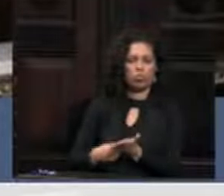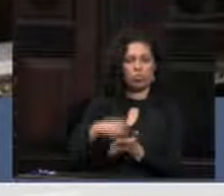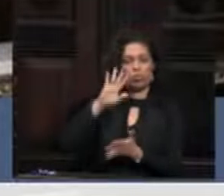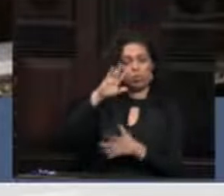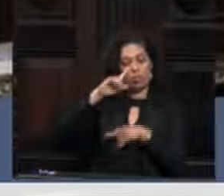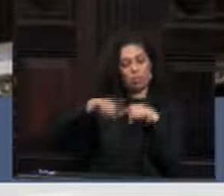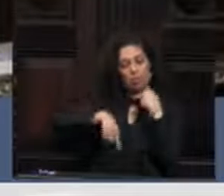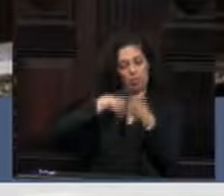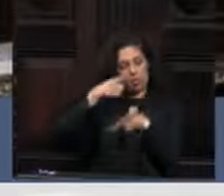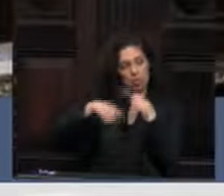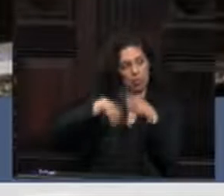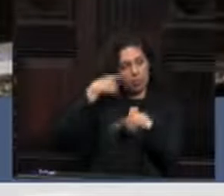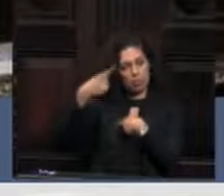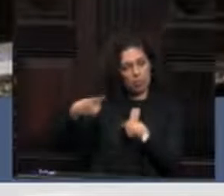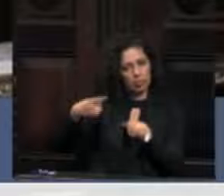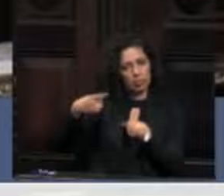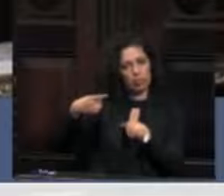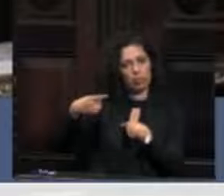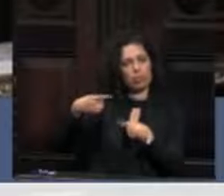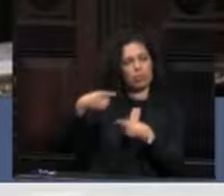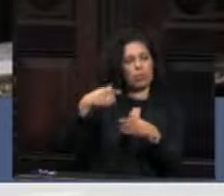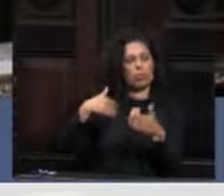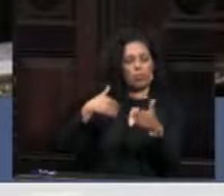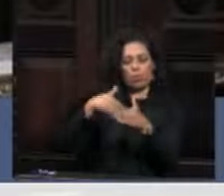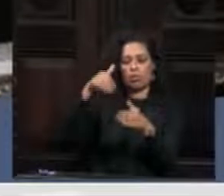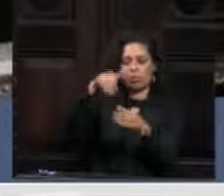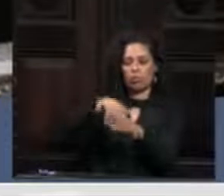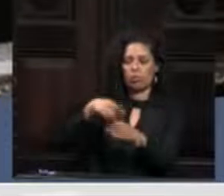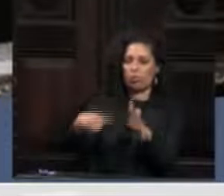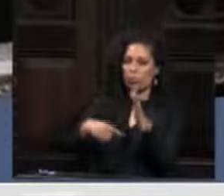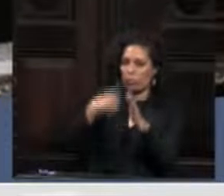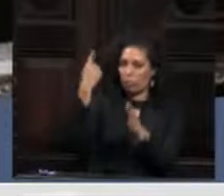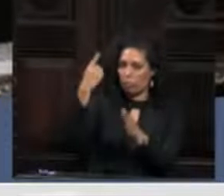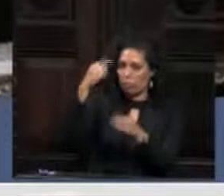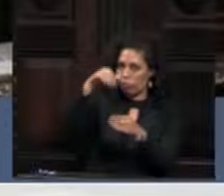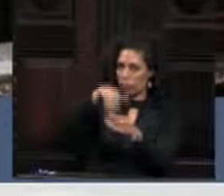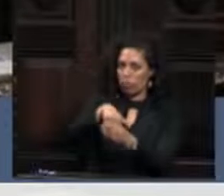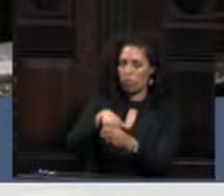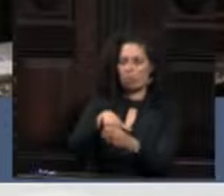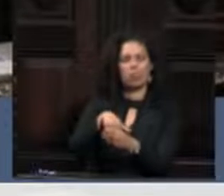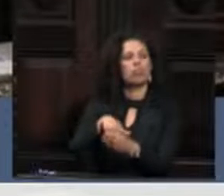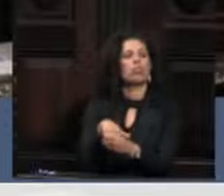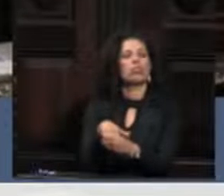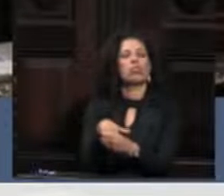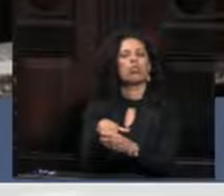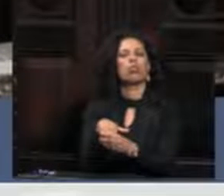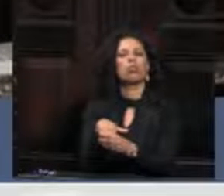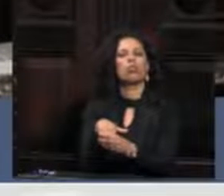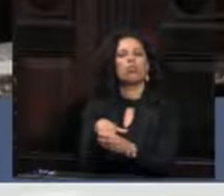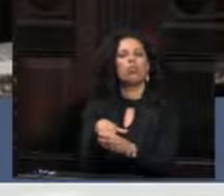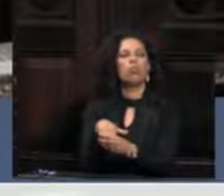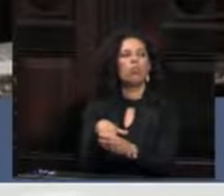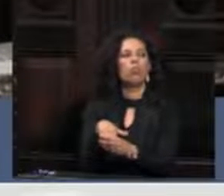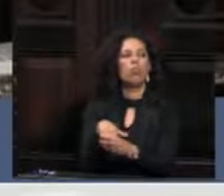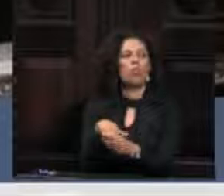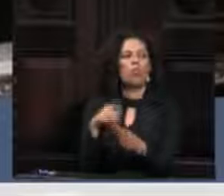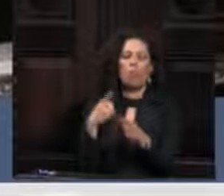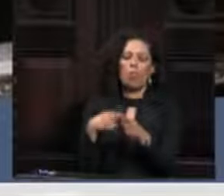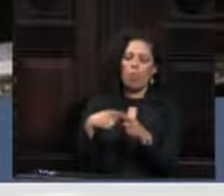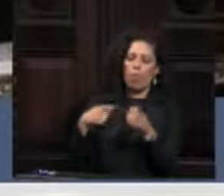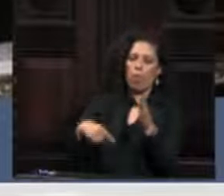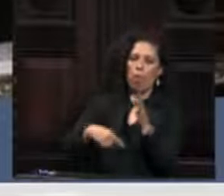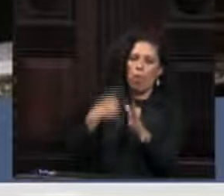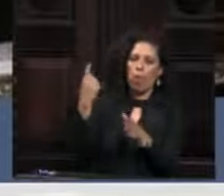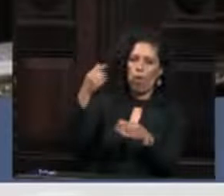e aí no período que antecedeu a eleição, primeiro turno, e é preciso dizer isto, porque no primeiro turno